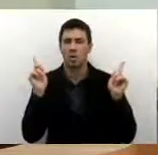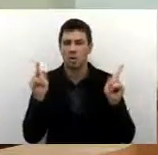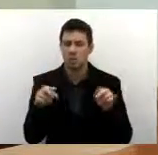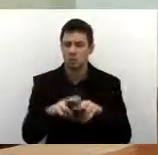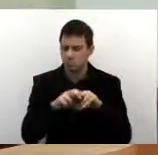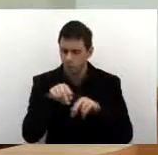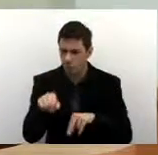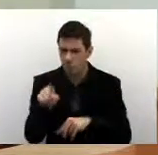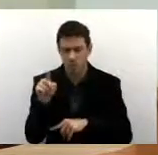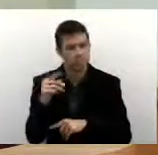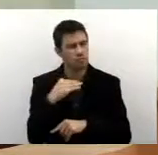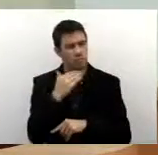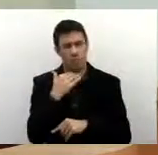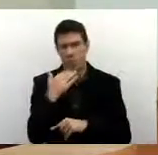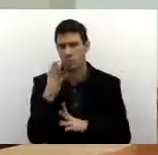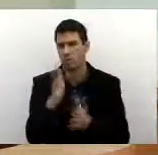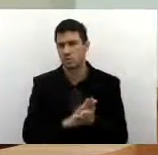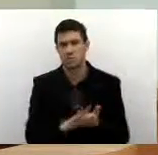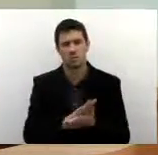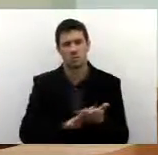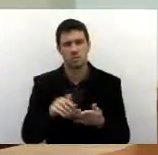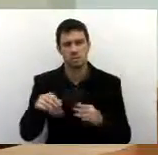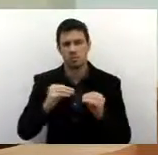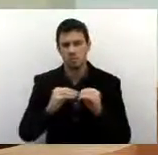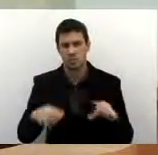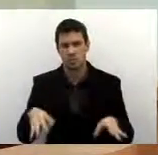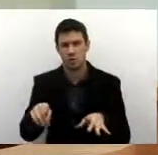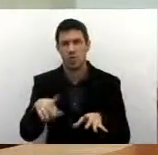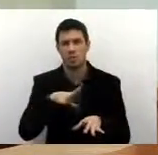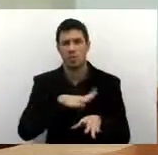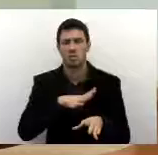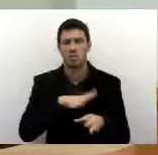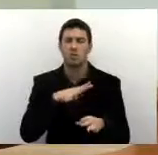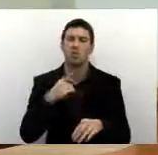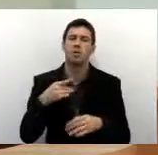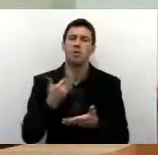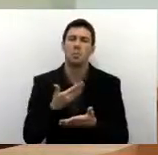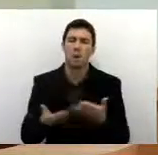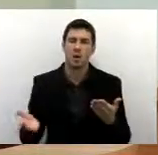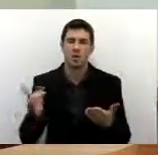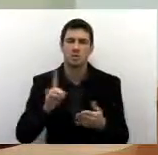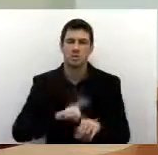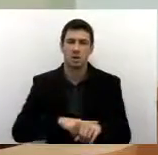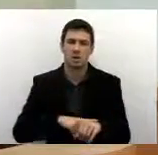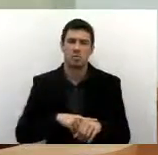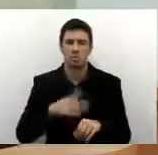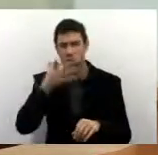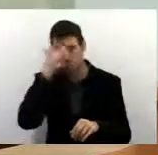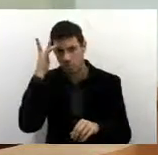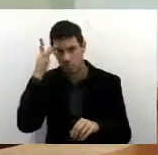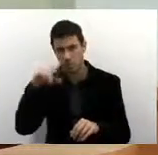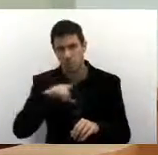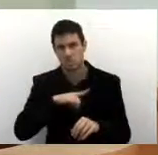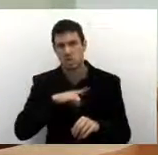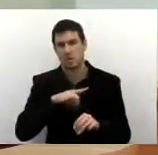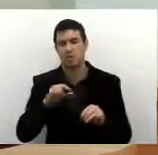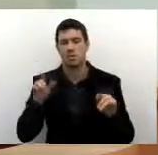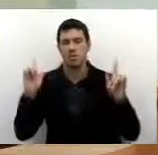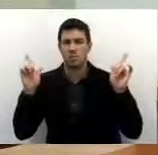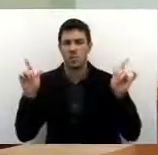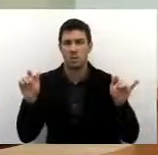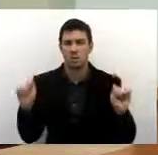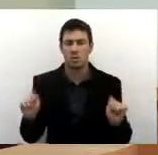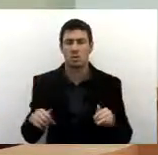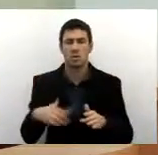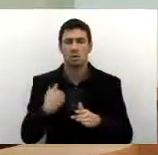aconteça. É prejudicial para o município, né? Perde tempo das pessoas. vieram ativistas, militantes aqui,